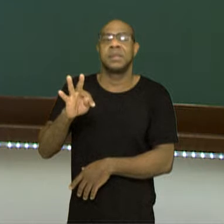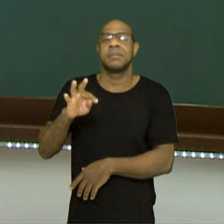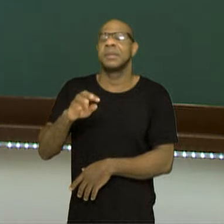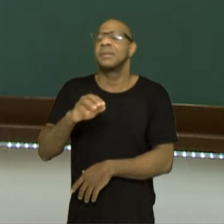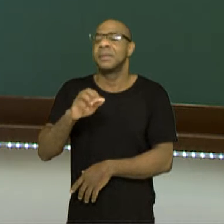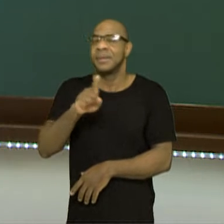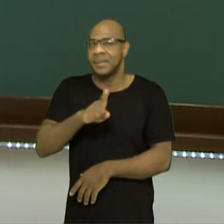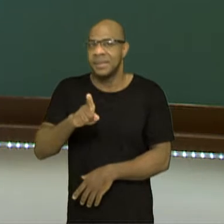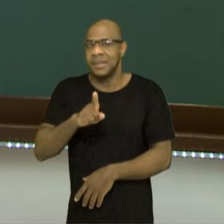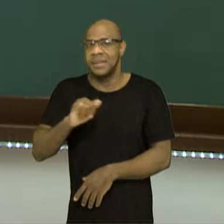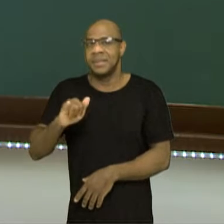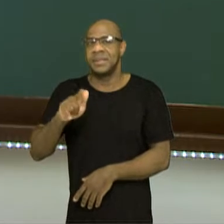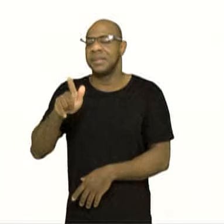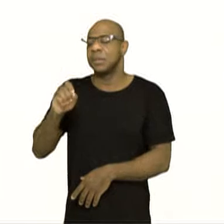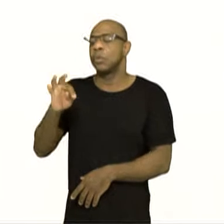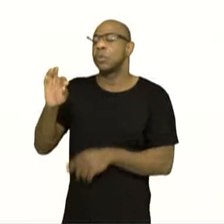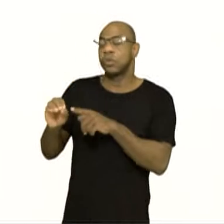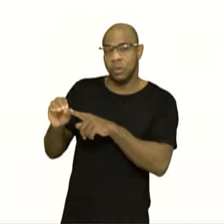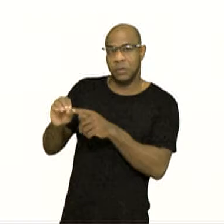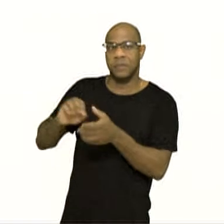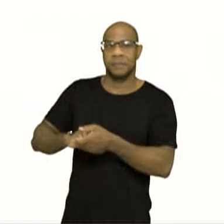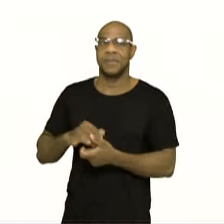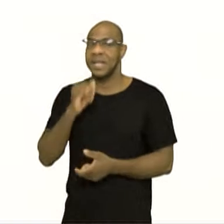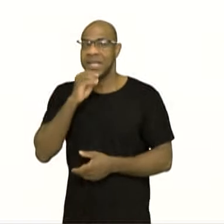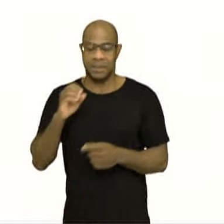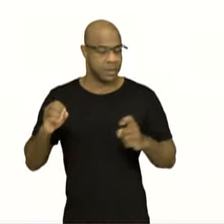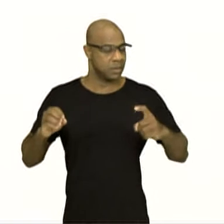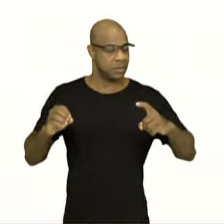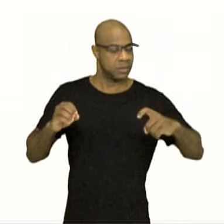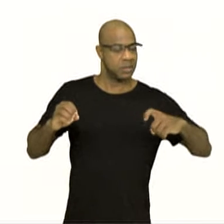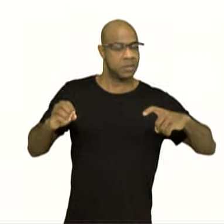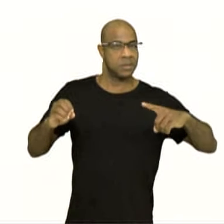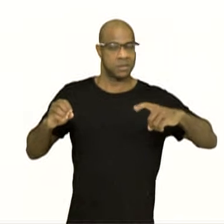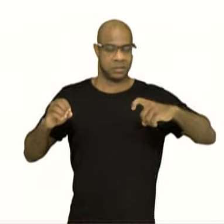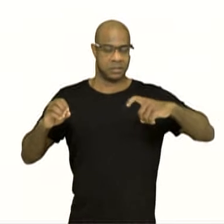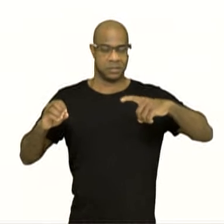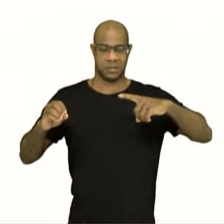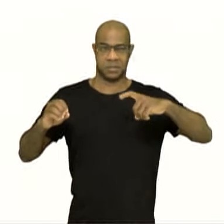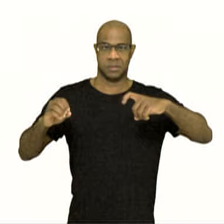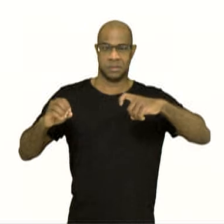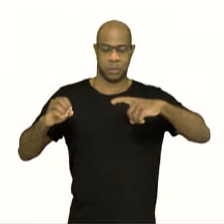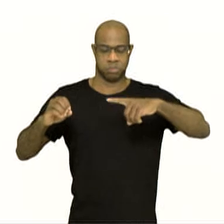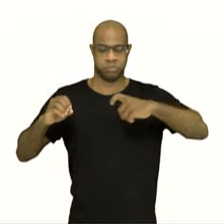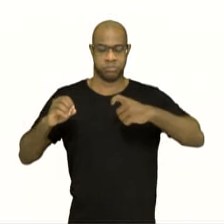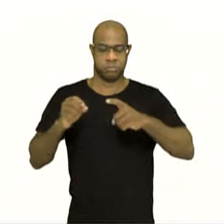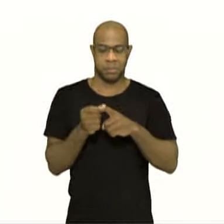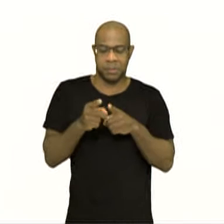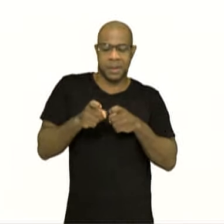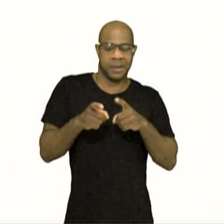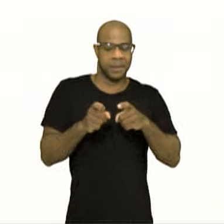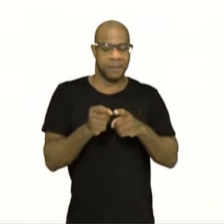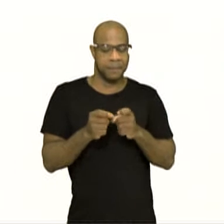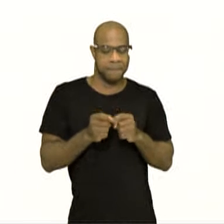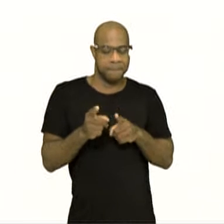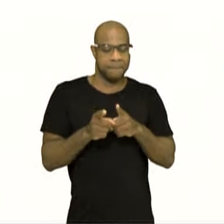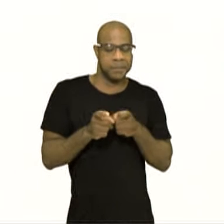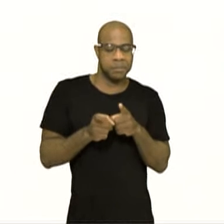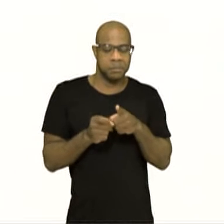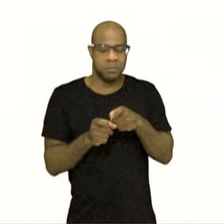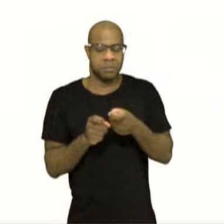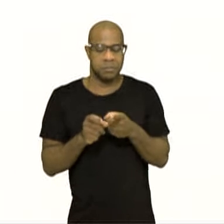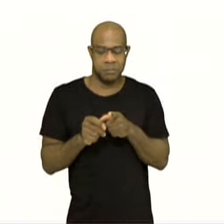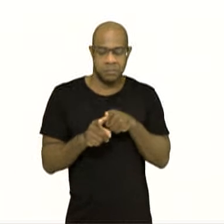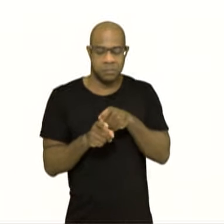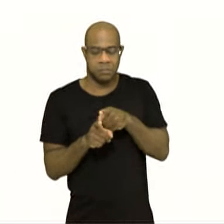Dá uma olhada aqui na imagem. Quando um espermatozoide, que é a célula reprodutiva masculina, se une